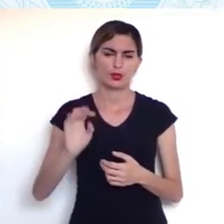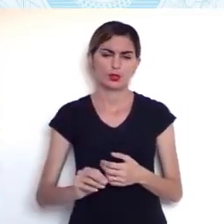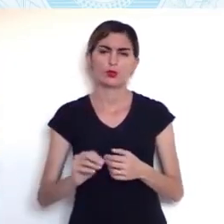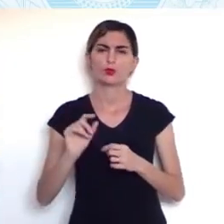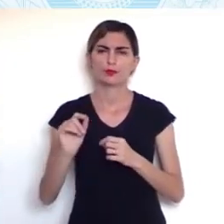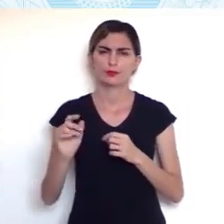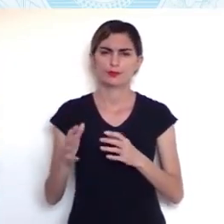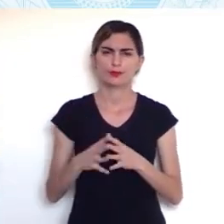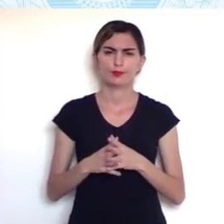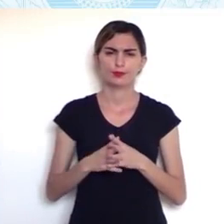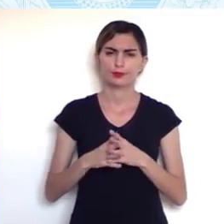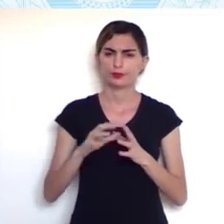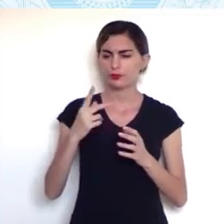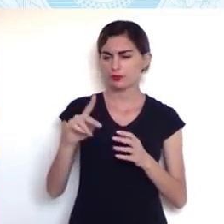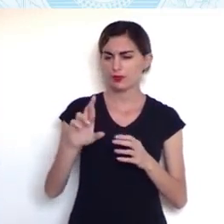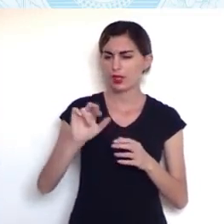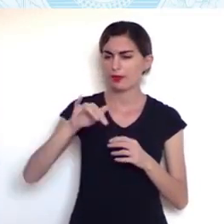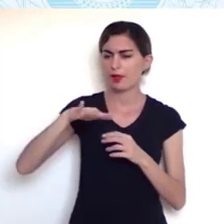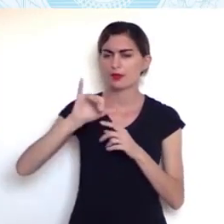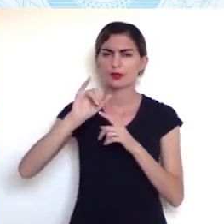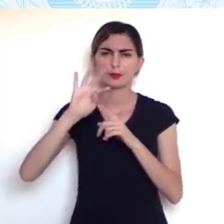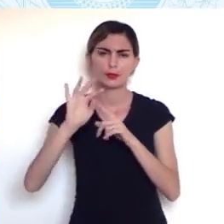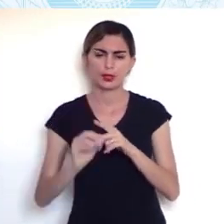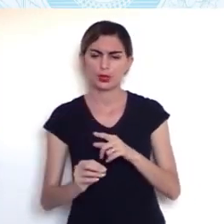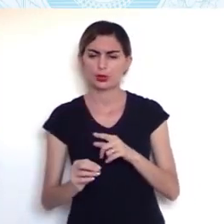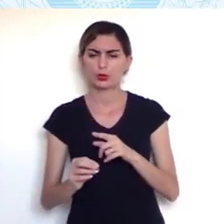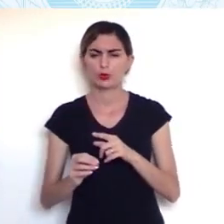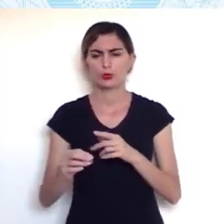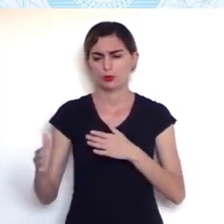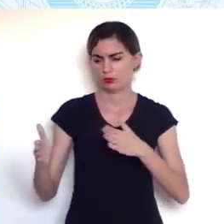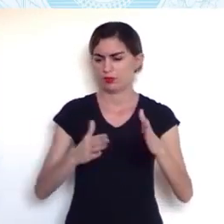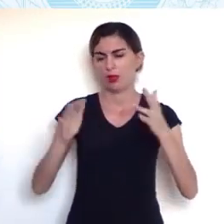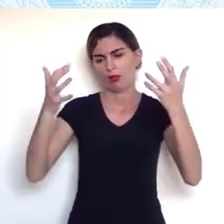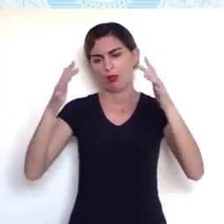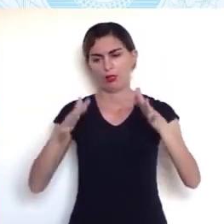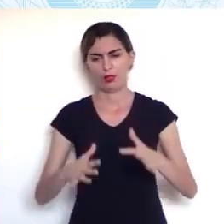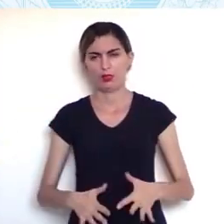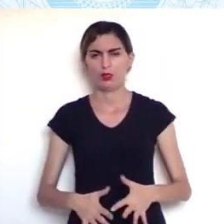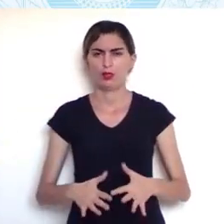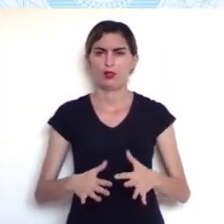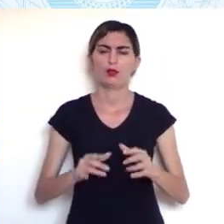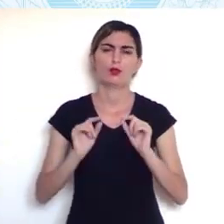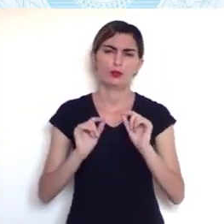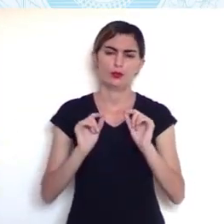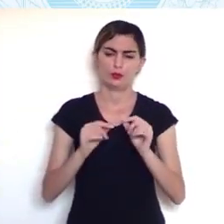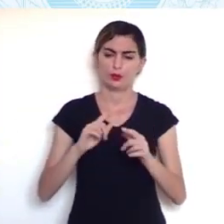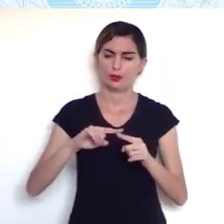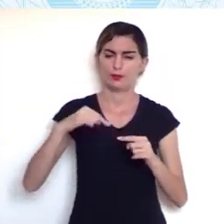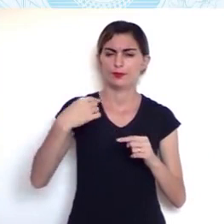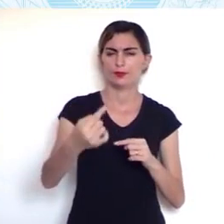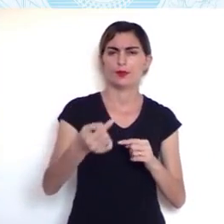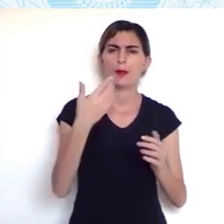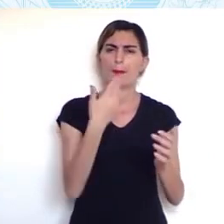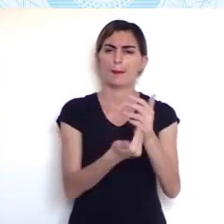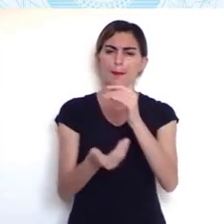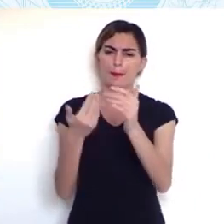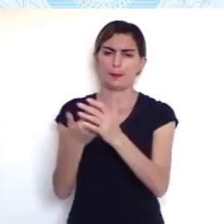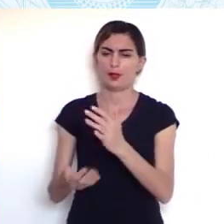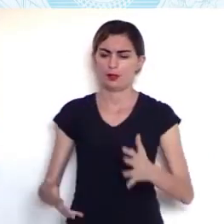O Renascimento entra em decadência após a perda do prestígio